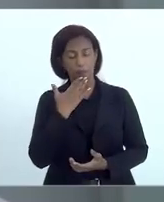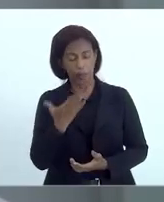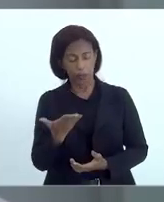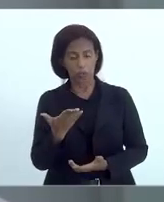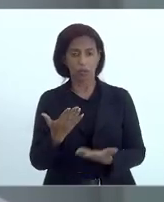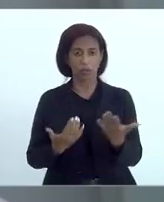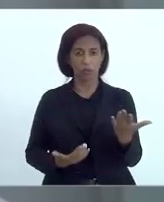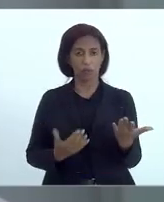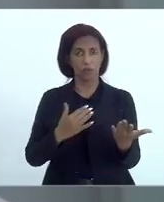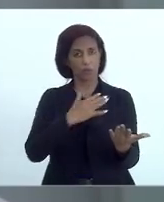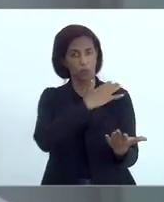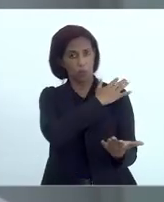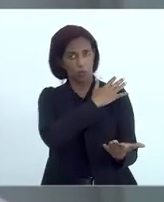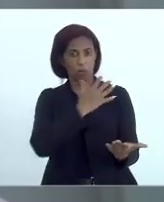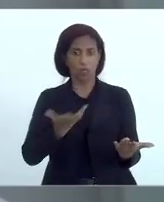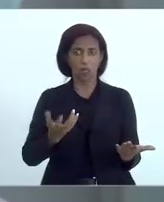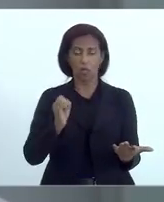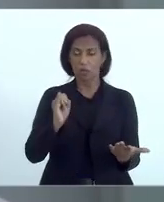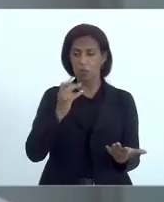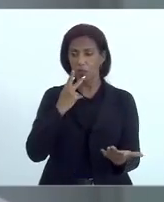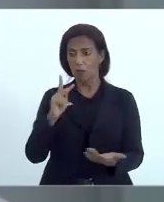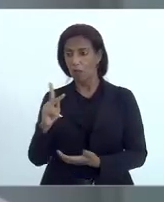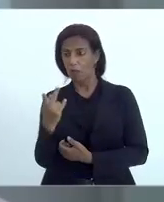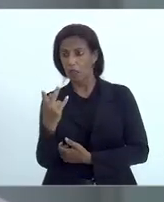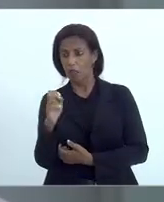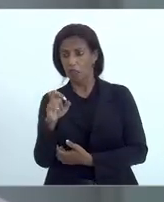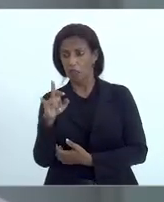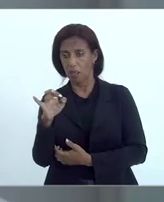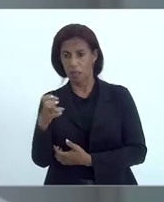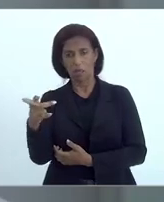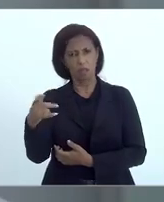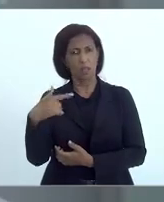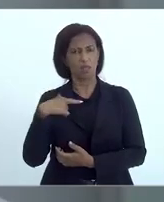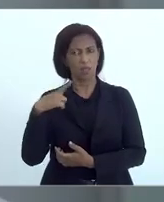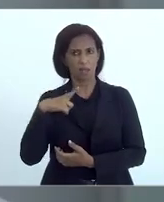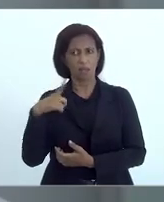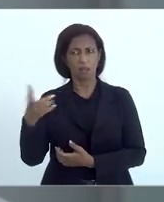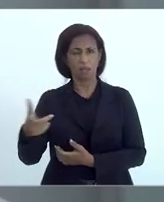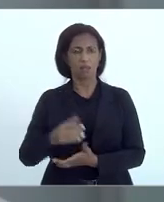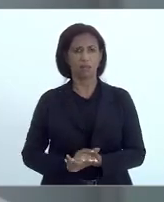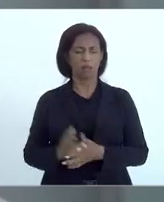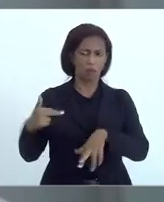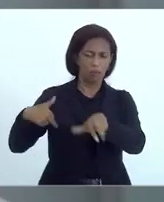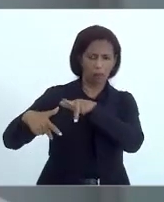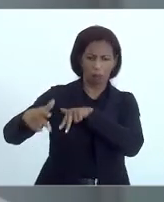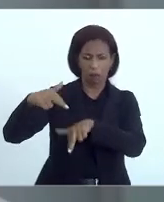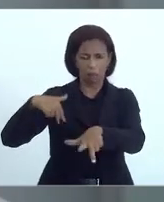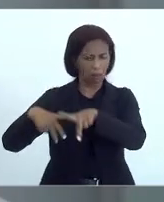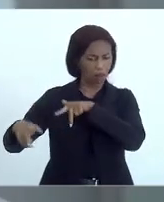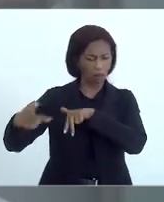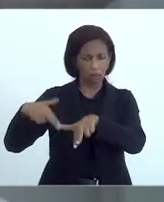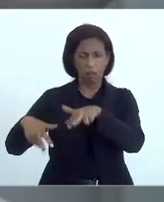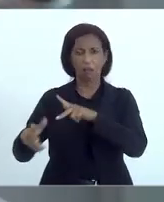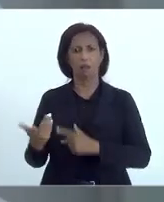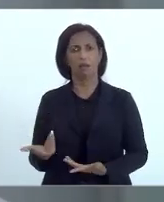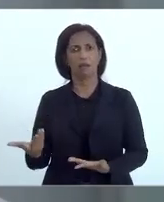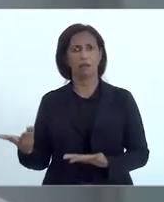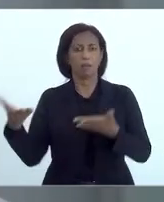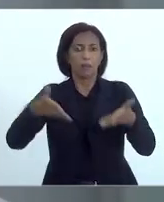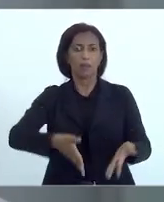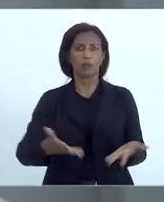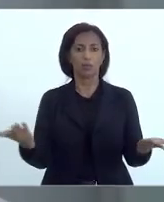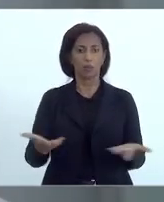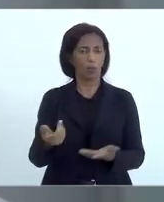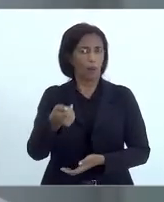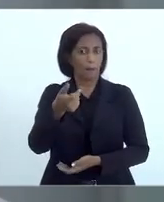aqui que eu faço os coronéis aqui que tão aqui se possa falar com o Henrique que eu sei que ele é muito atribulado anda muito sai muito a também assumiu agora